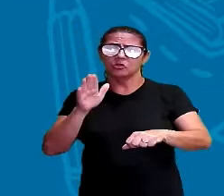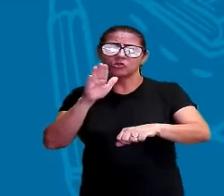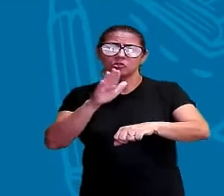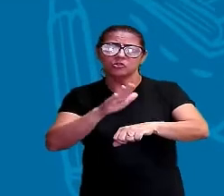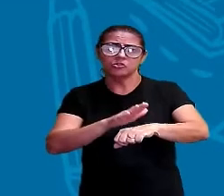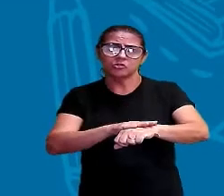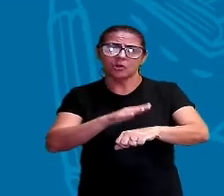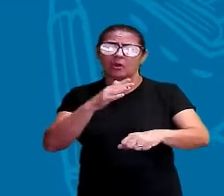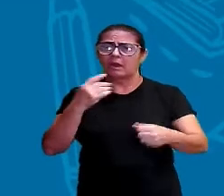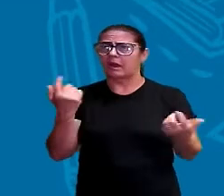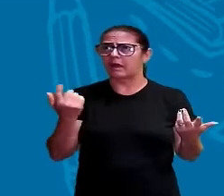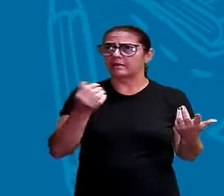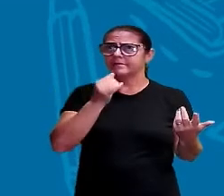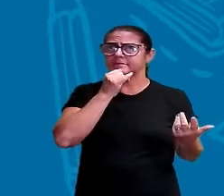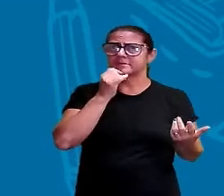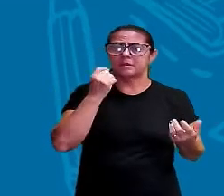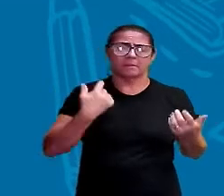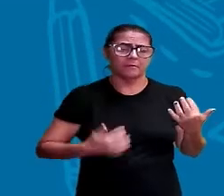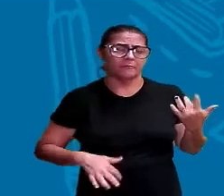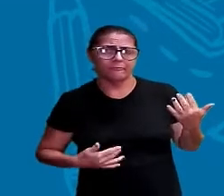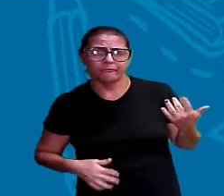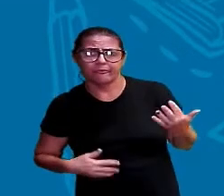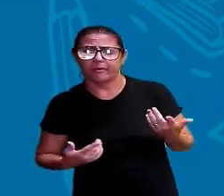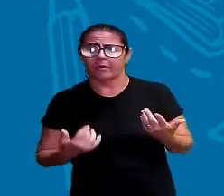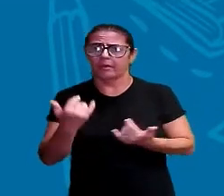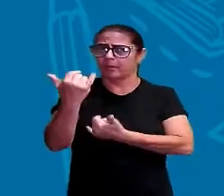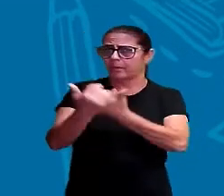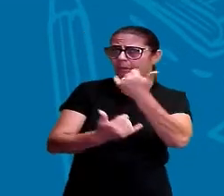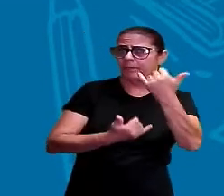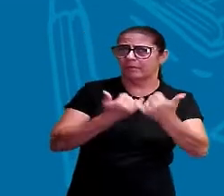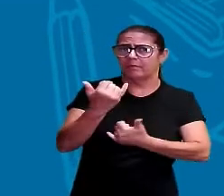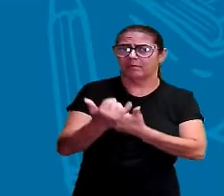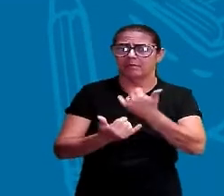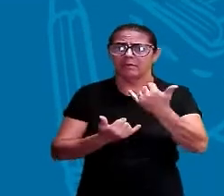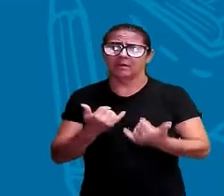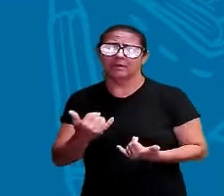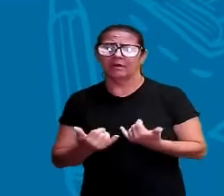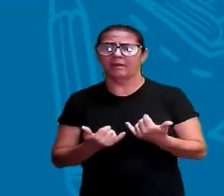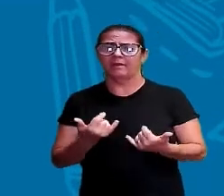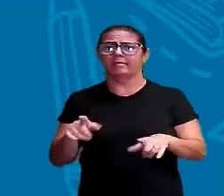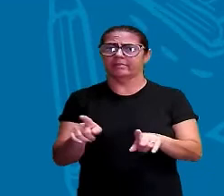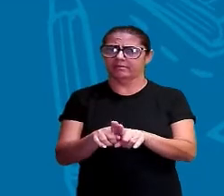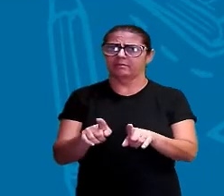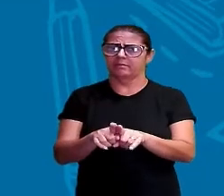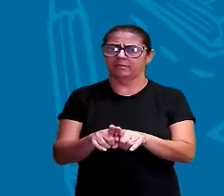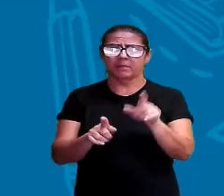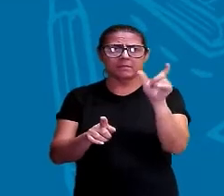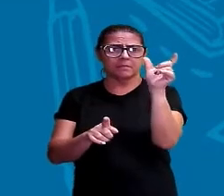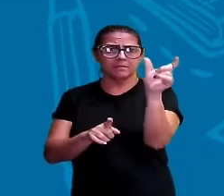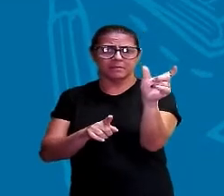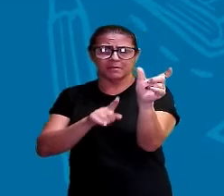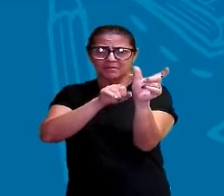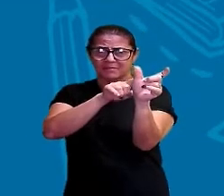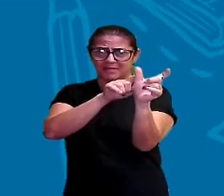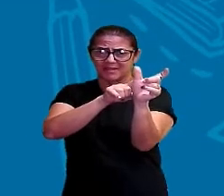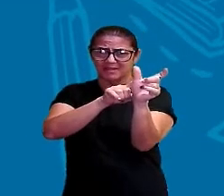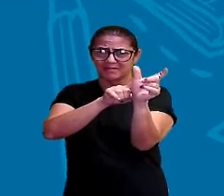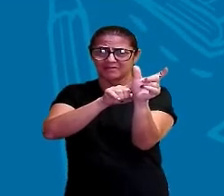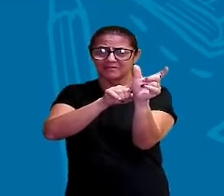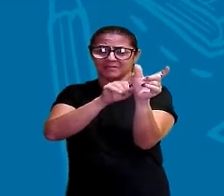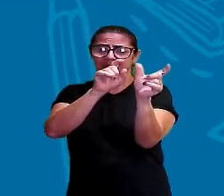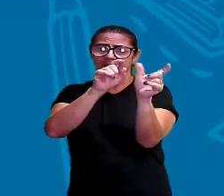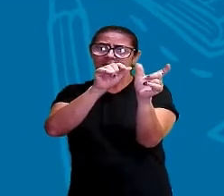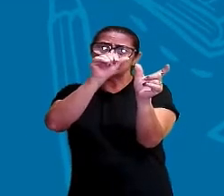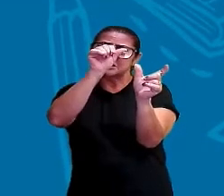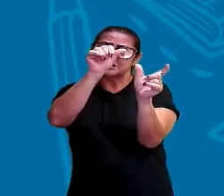de tocar algum instrumento, e pode ser também brincar. Então, a gente já viu aí que ele tem três sentidos, né? Ele pode ser